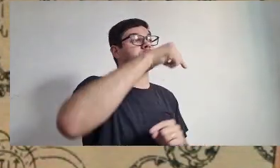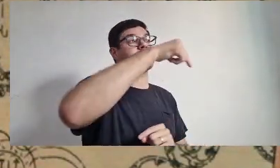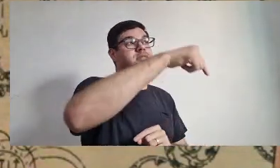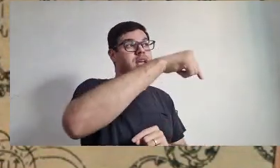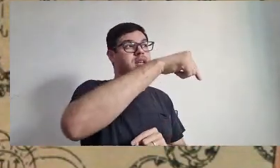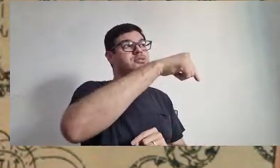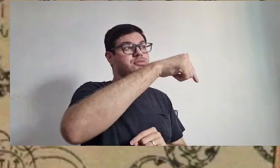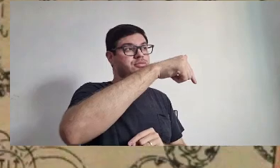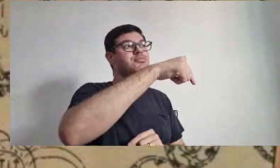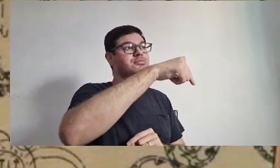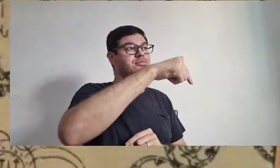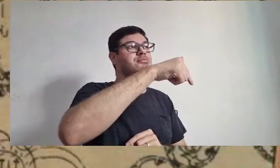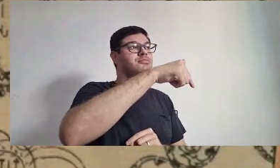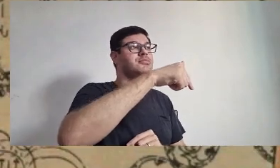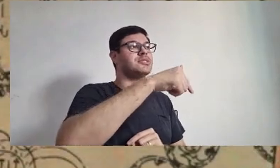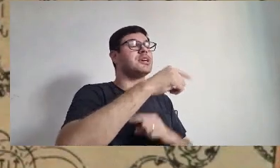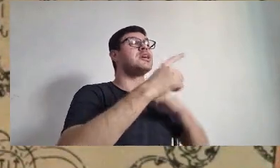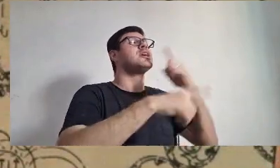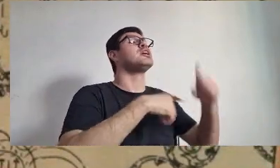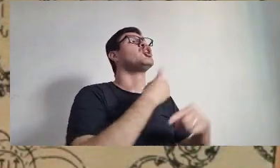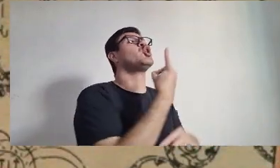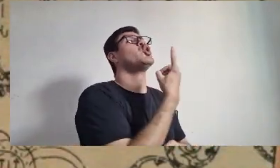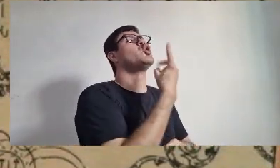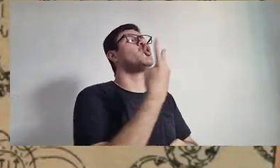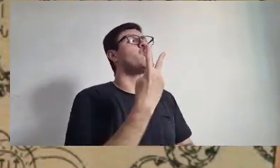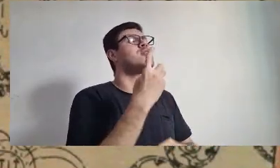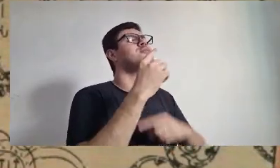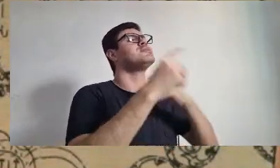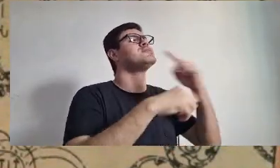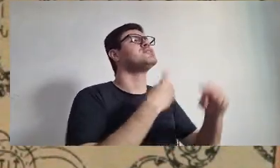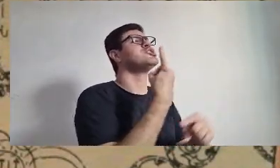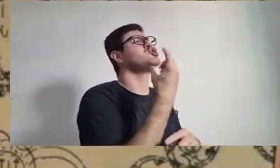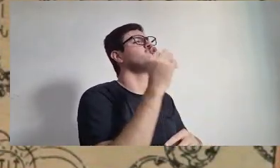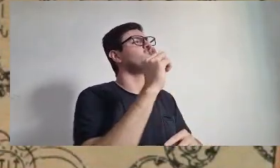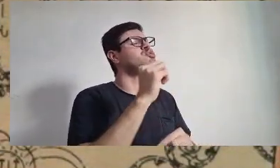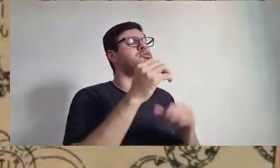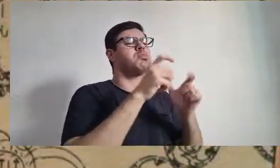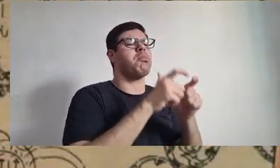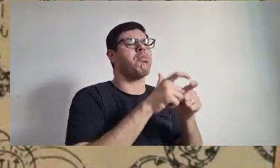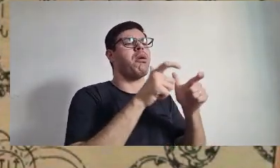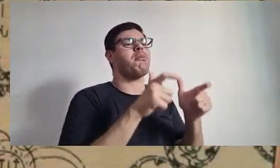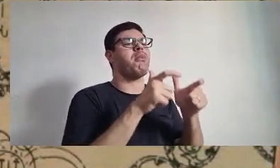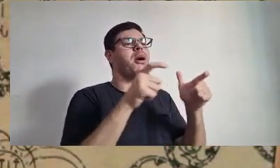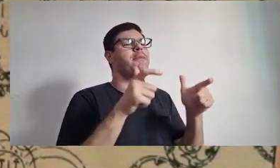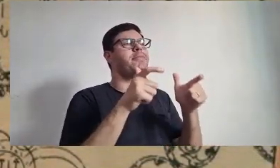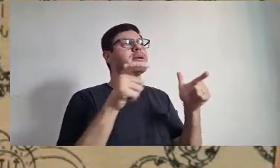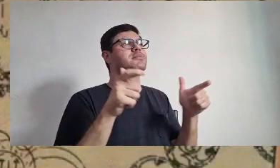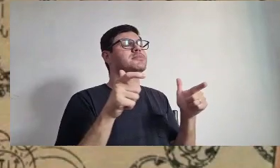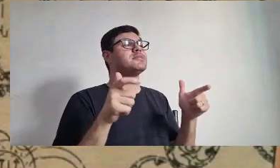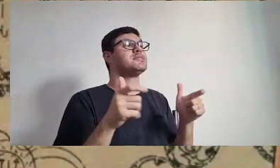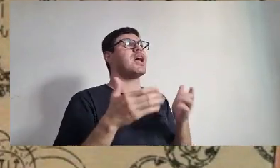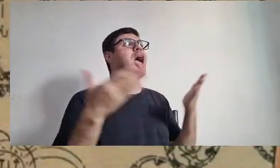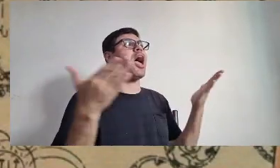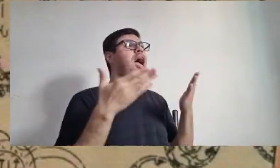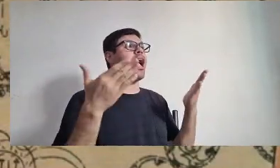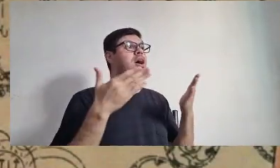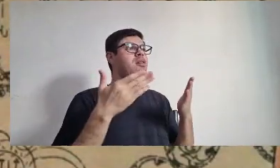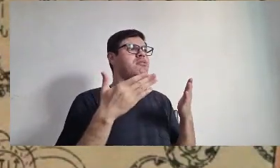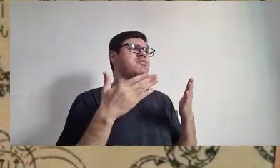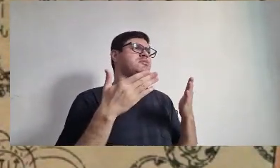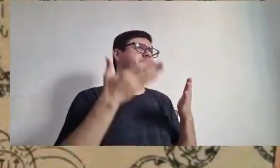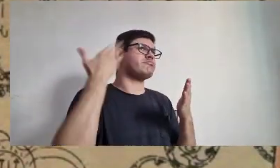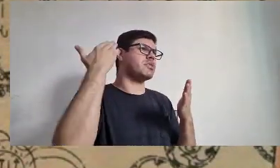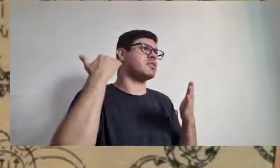o segundo 12, o terceiro 18 e foi crescendo. Aí chegou agora em 2015,